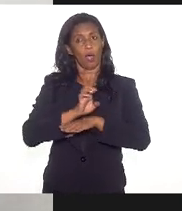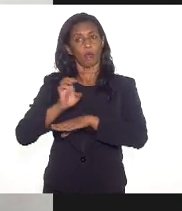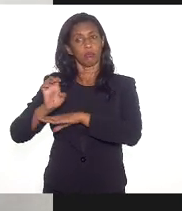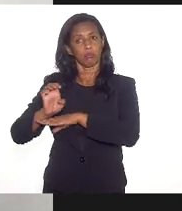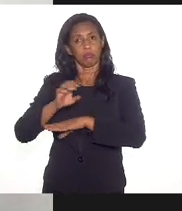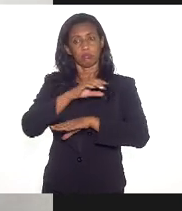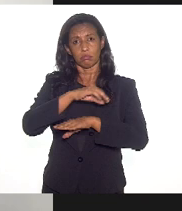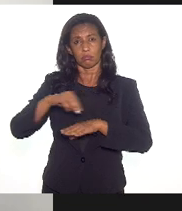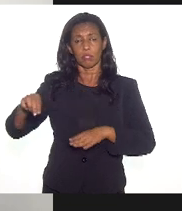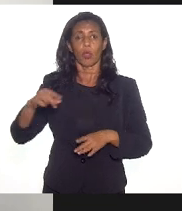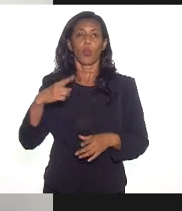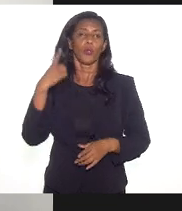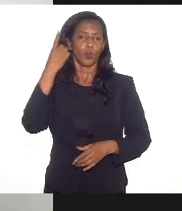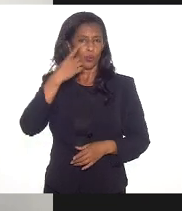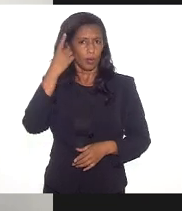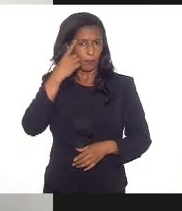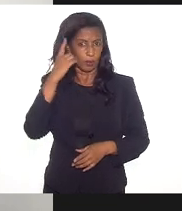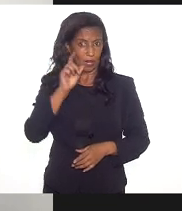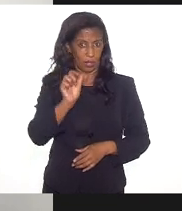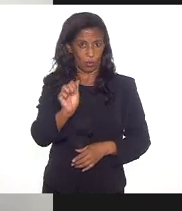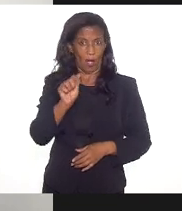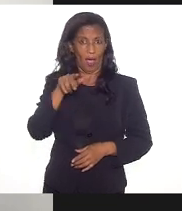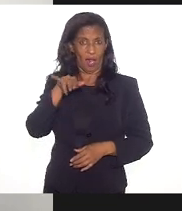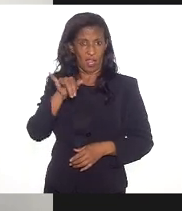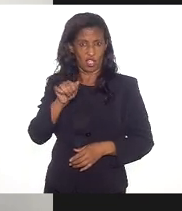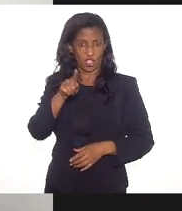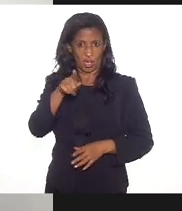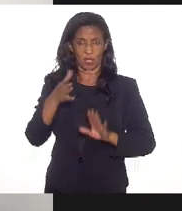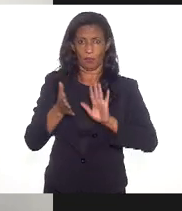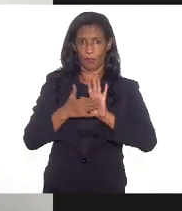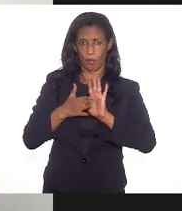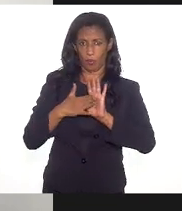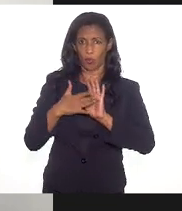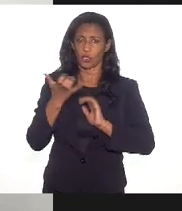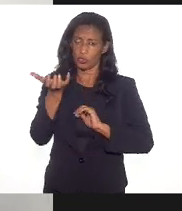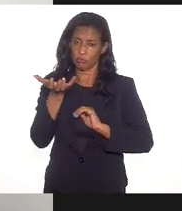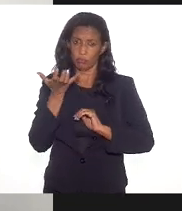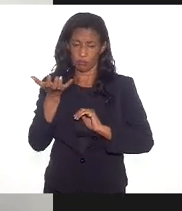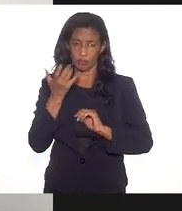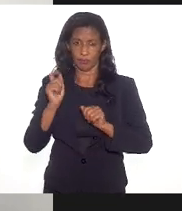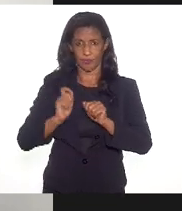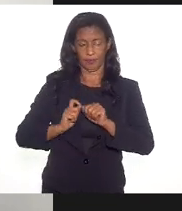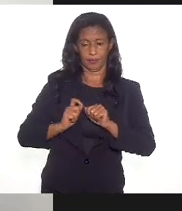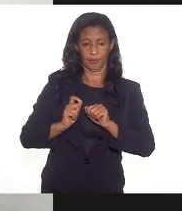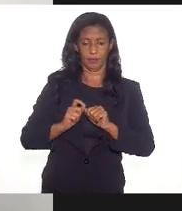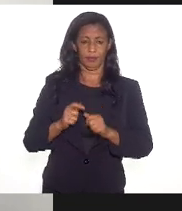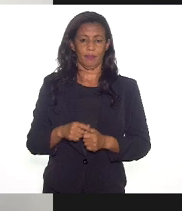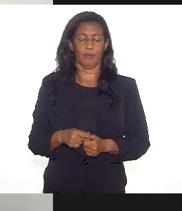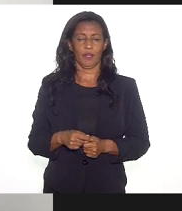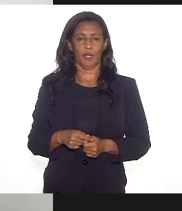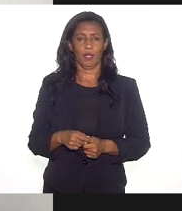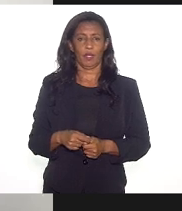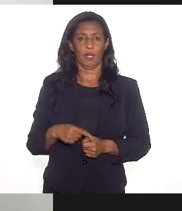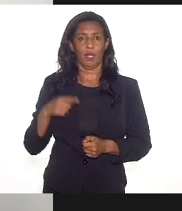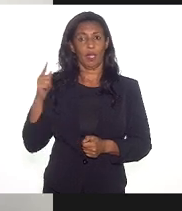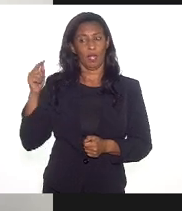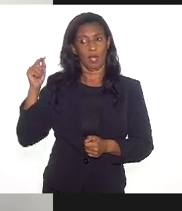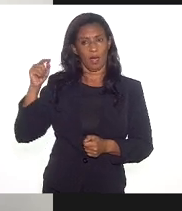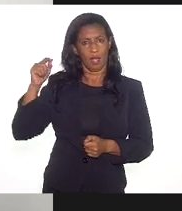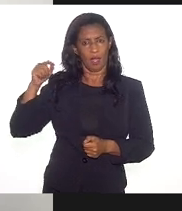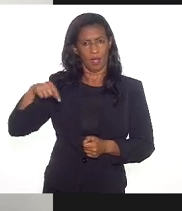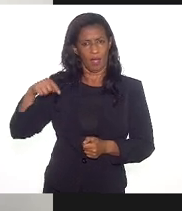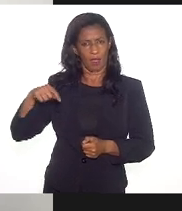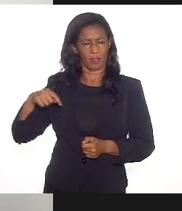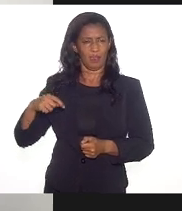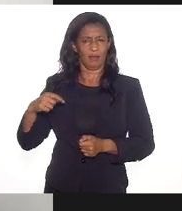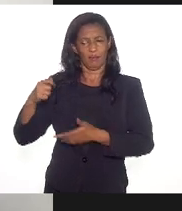Alexandre poderia estar fazendo, na linha do que propôs o deputado Luiz Paulo, na sua indicação legislativa, é